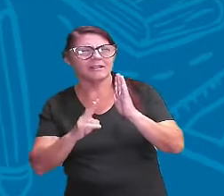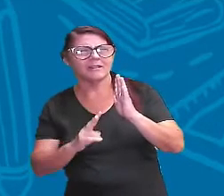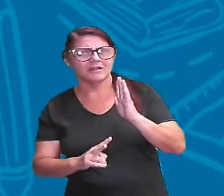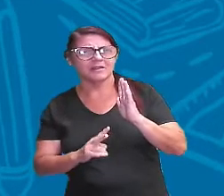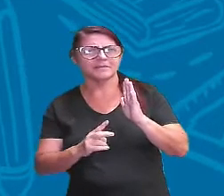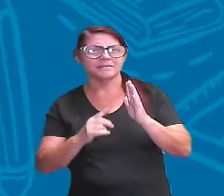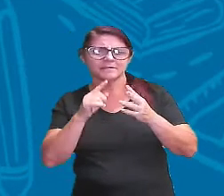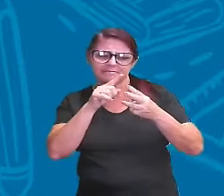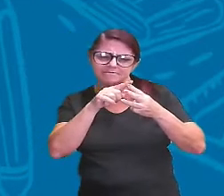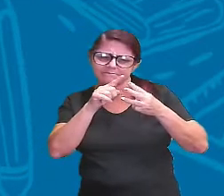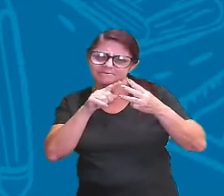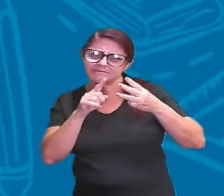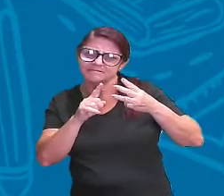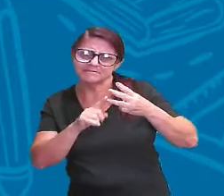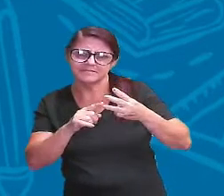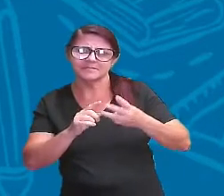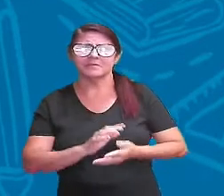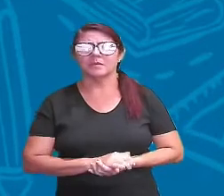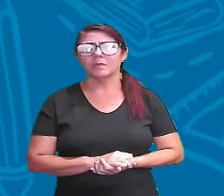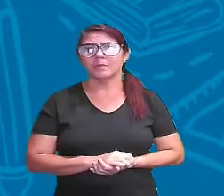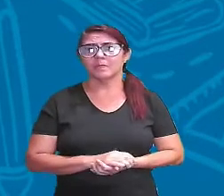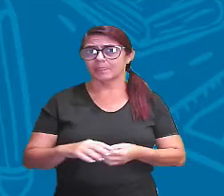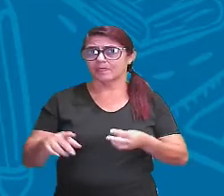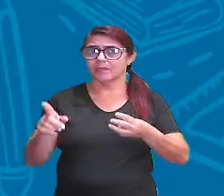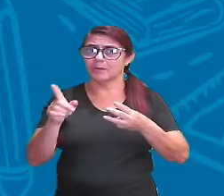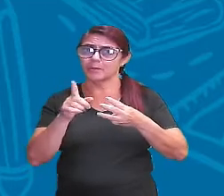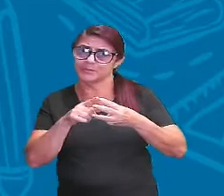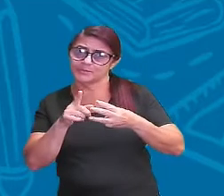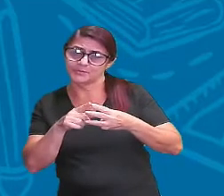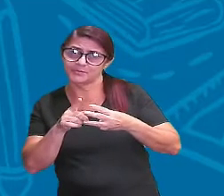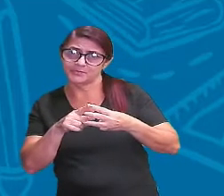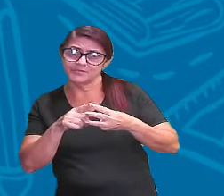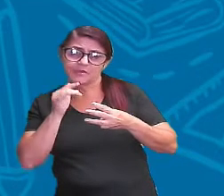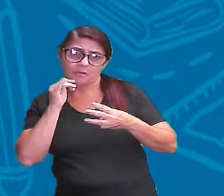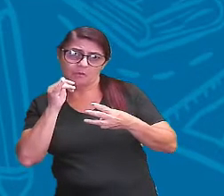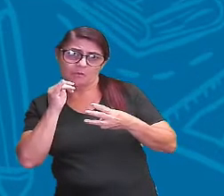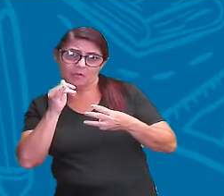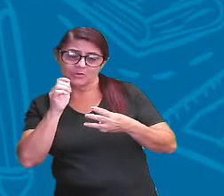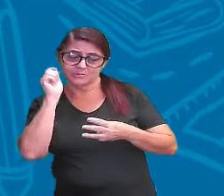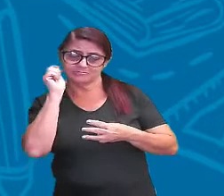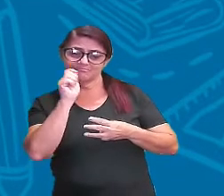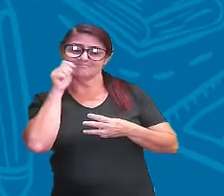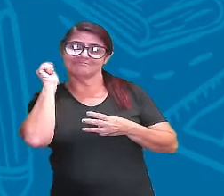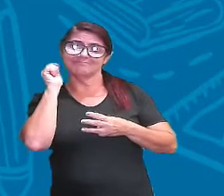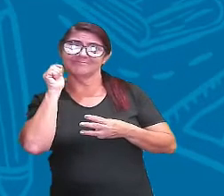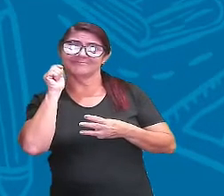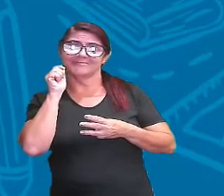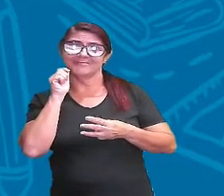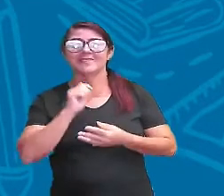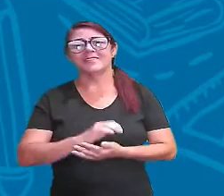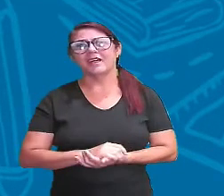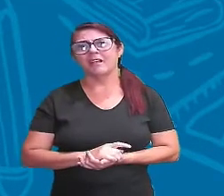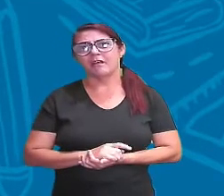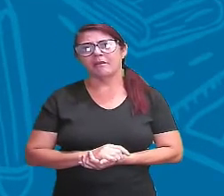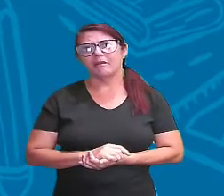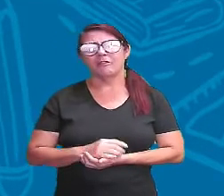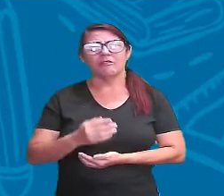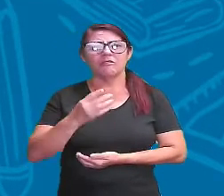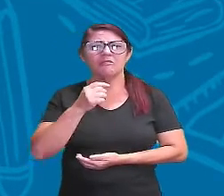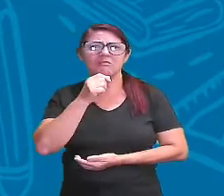sobre cada tipo de contos desse. Temos aqui, ó, contos de fadas. Os contos de fadas,